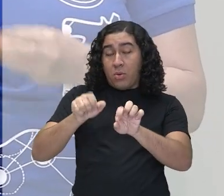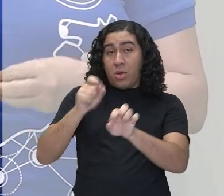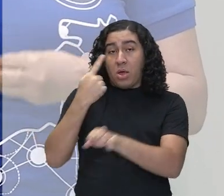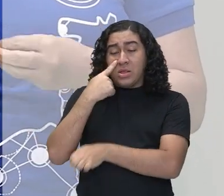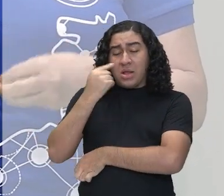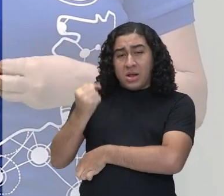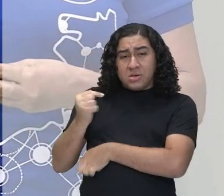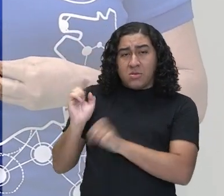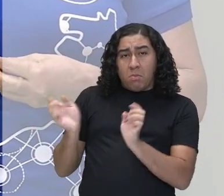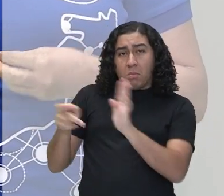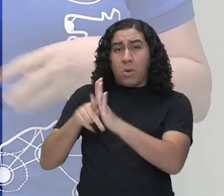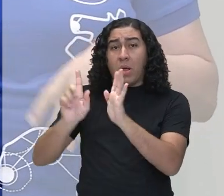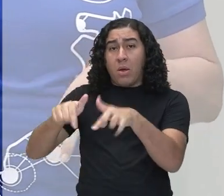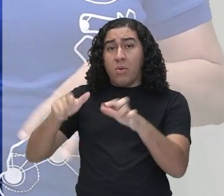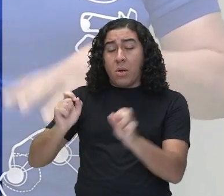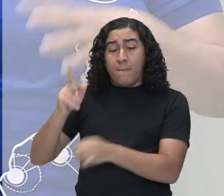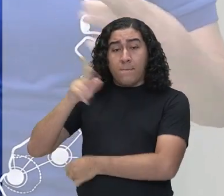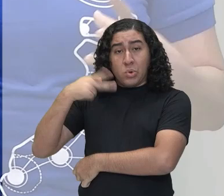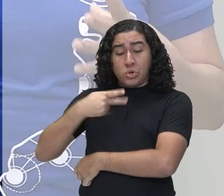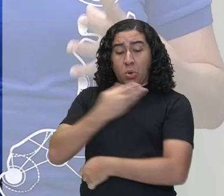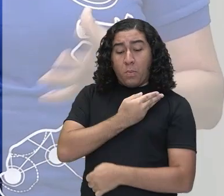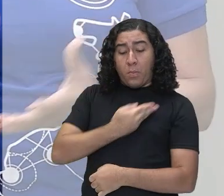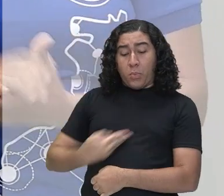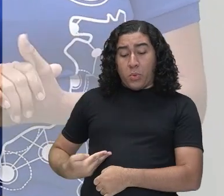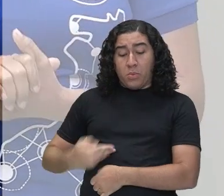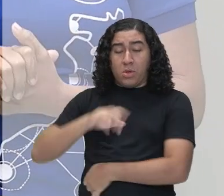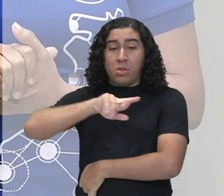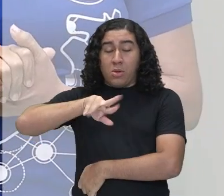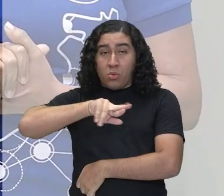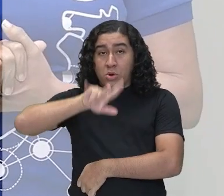pelas políticas públicas, né? Não tinha